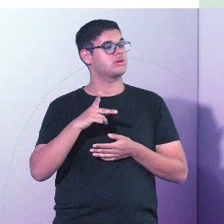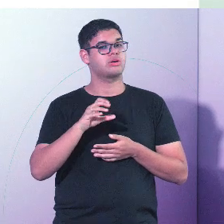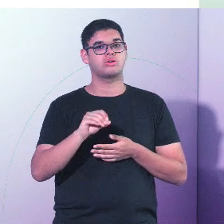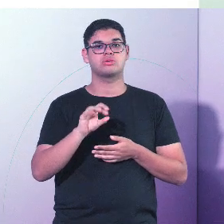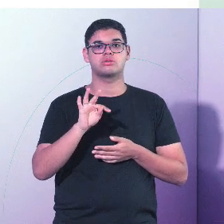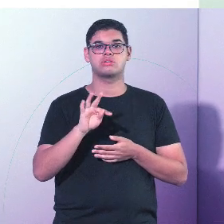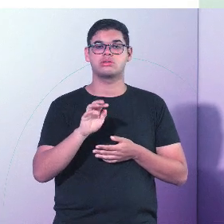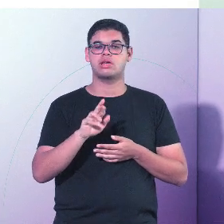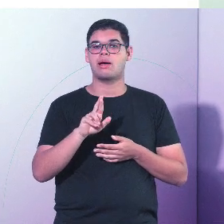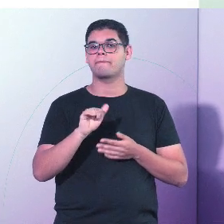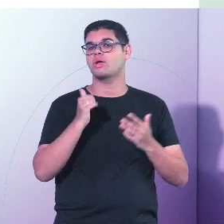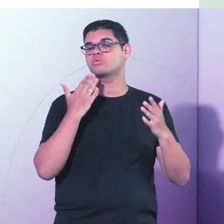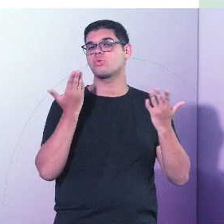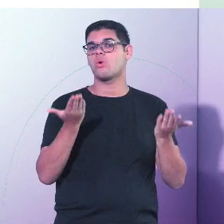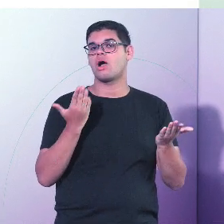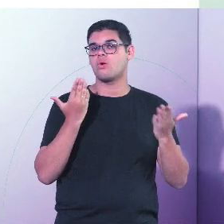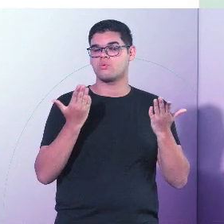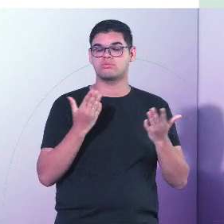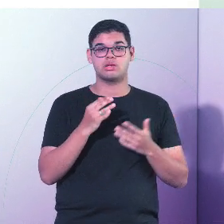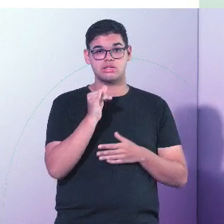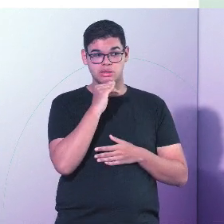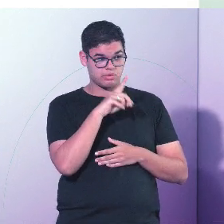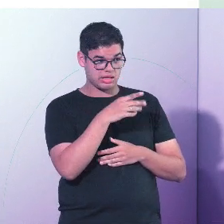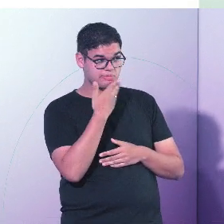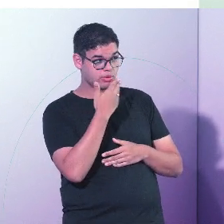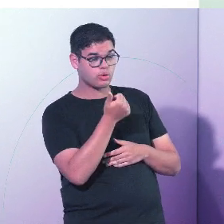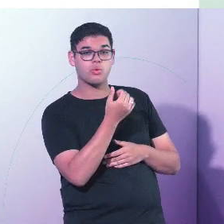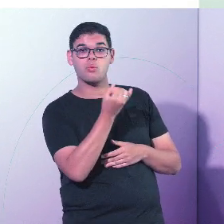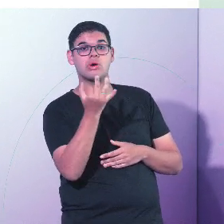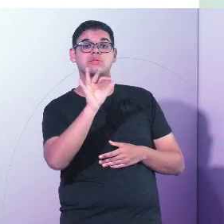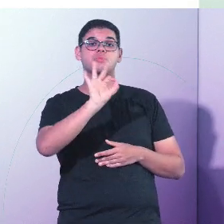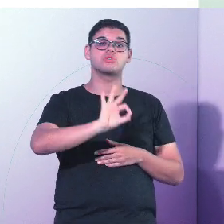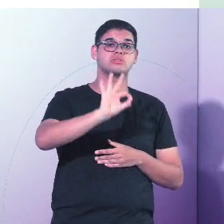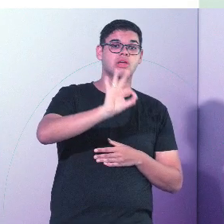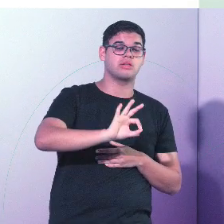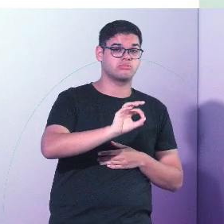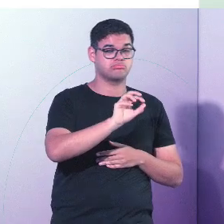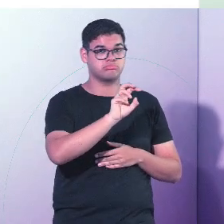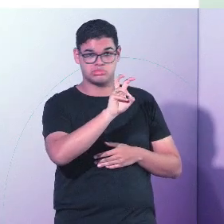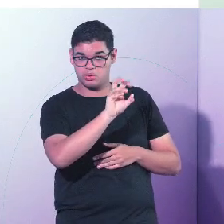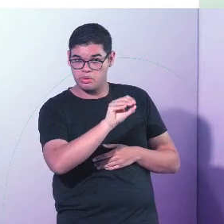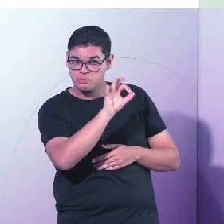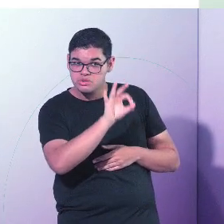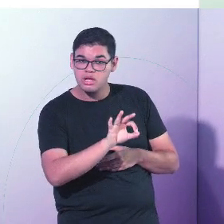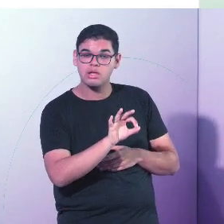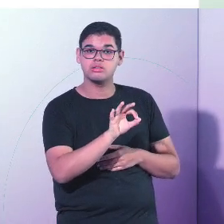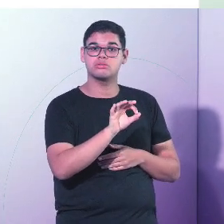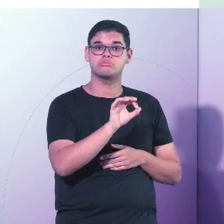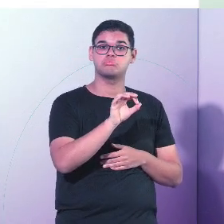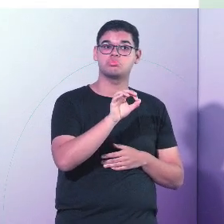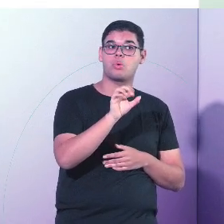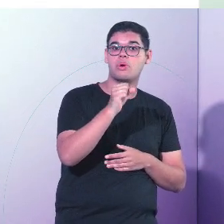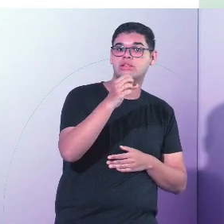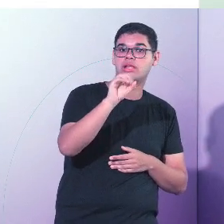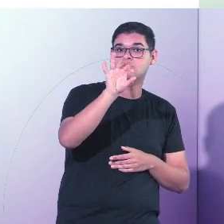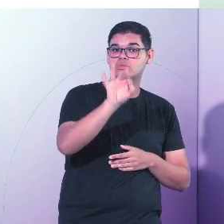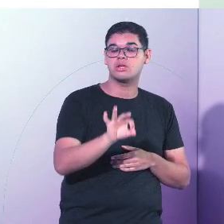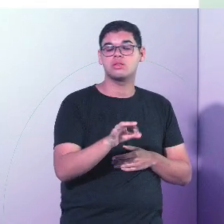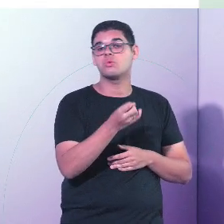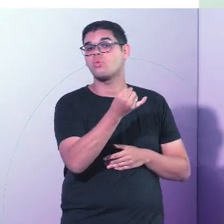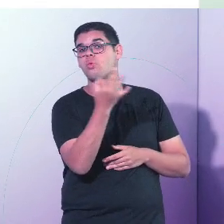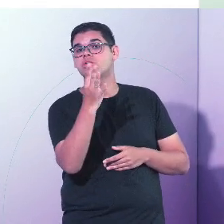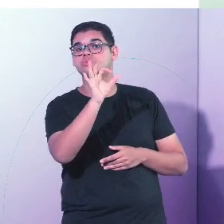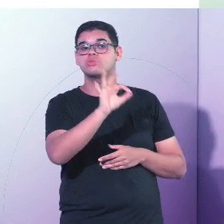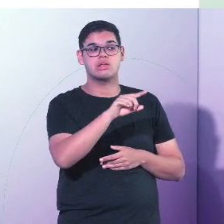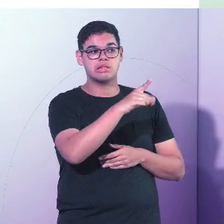que 10% é o suficiente para uma tecnologia? Será que seria 50%? Será que seria 80%? A verdade é que